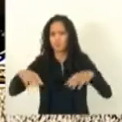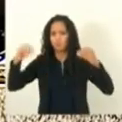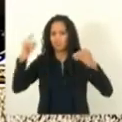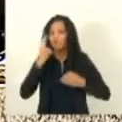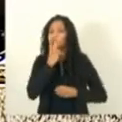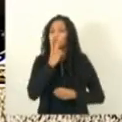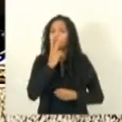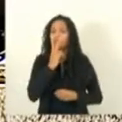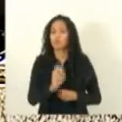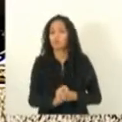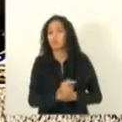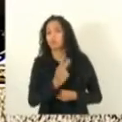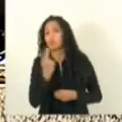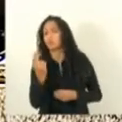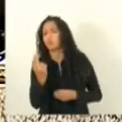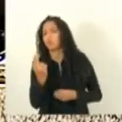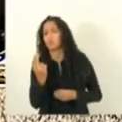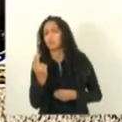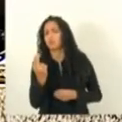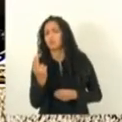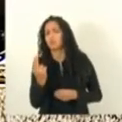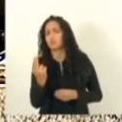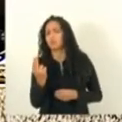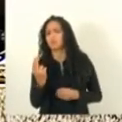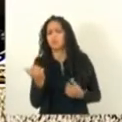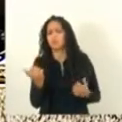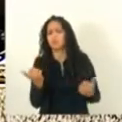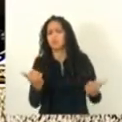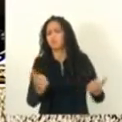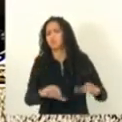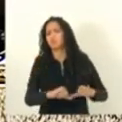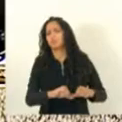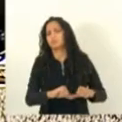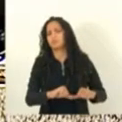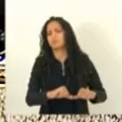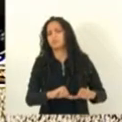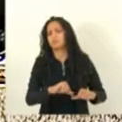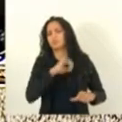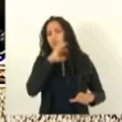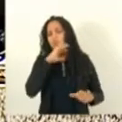Anchieta, ou está tudo muito mal.